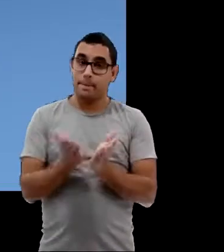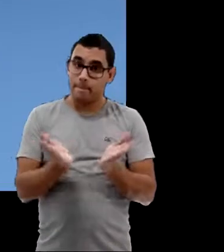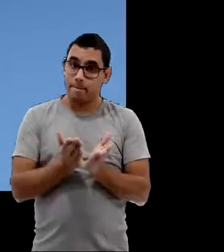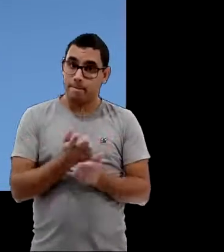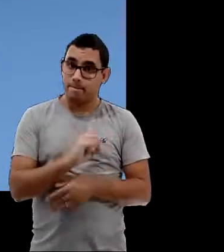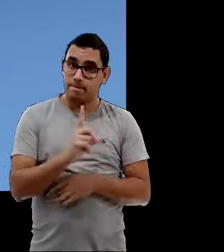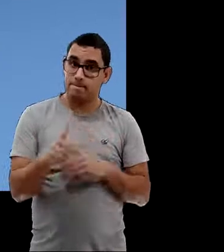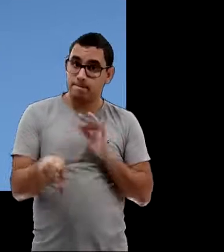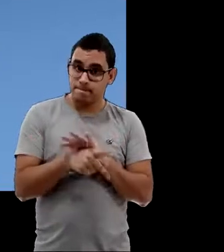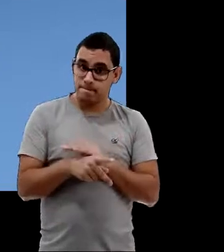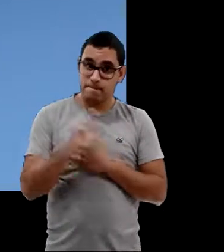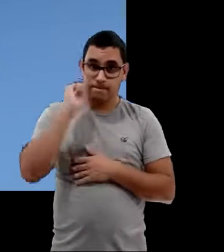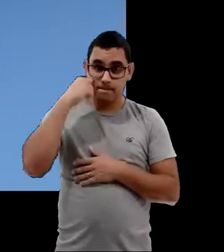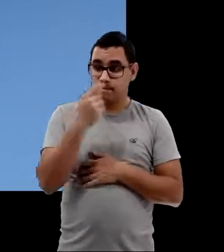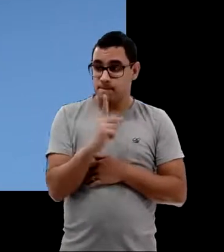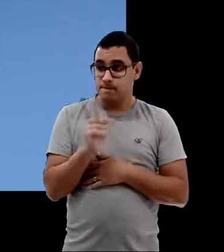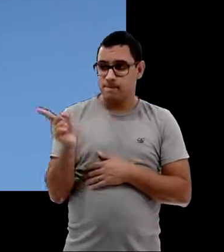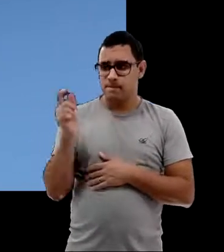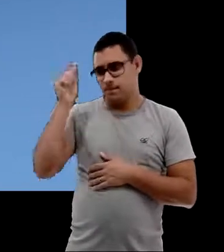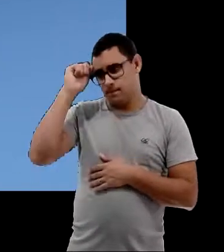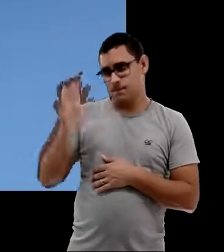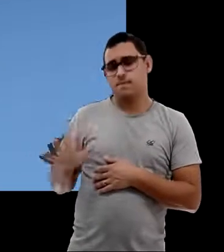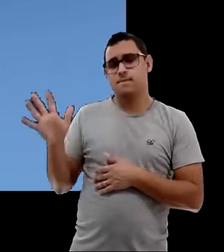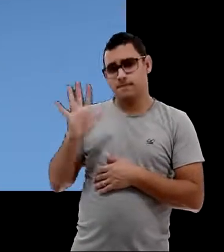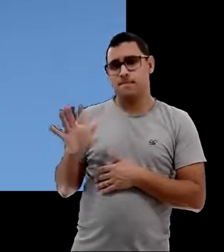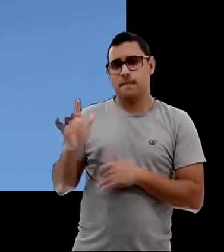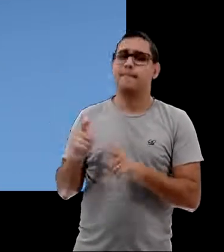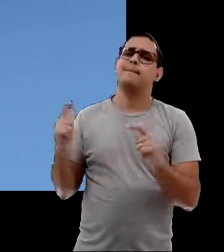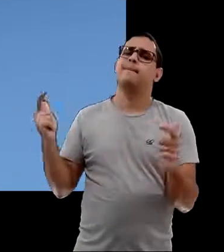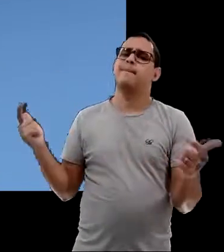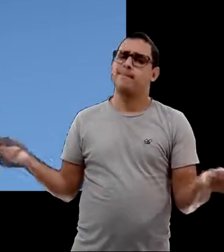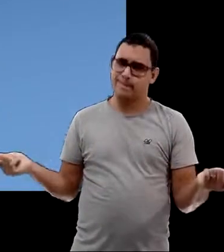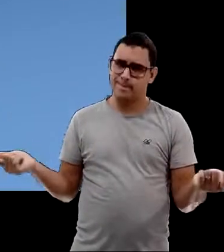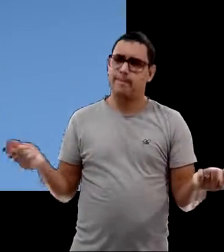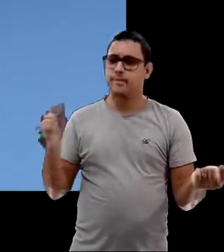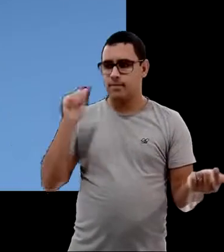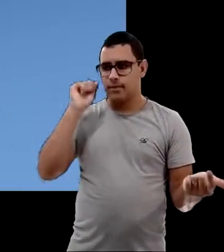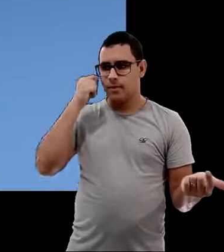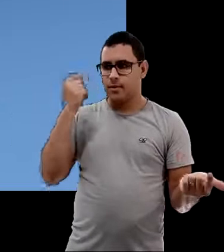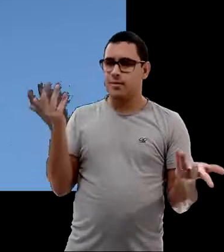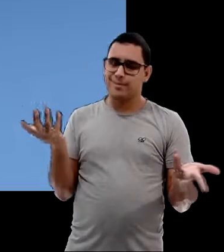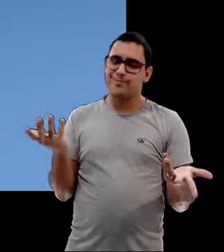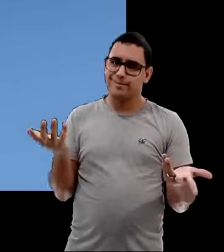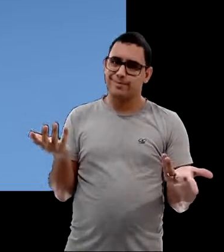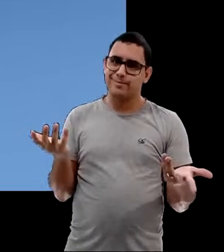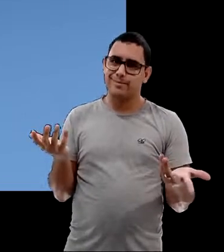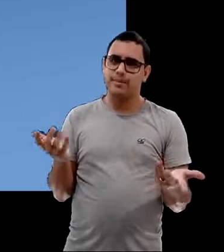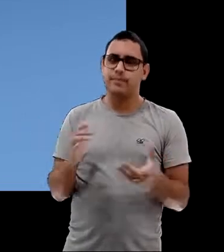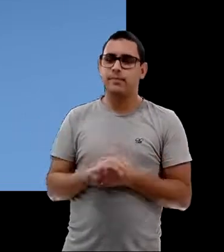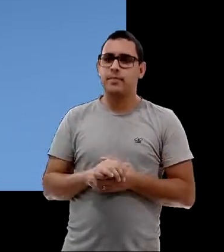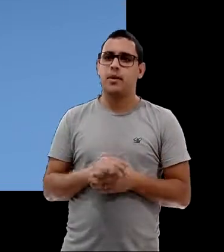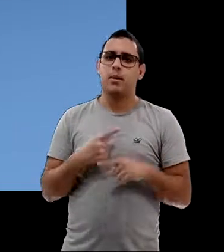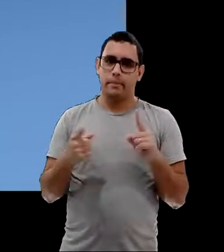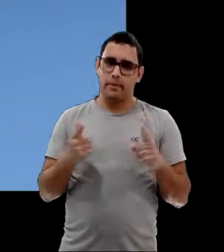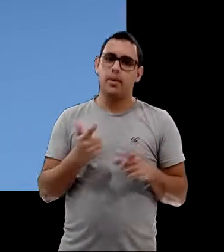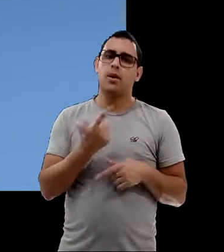A pobreza não é exclusividade apenas dos negros. Essa imagem aqui na África subsaariana, e sendo assim,